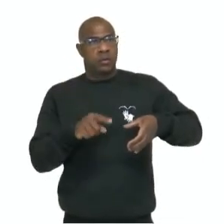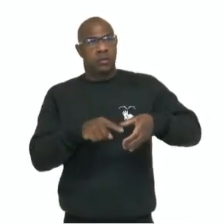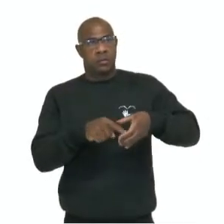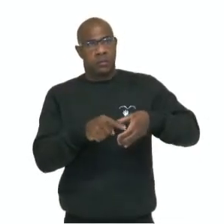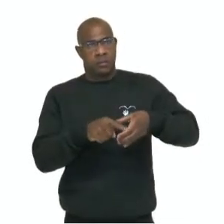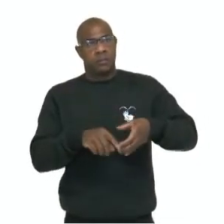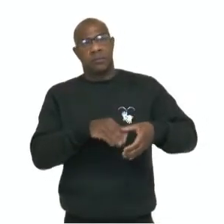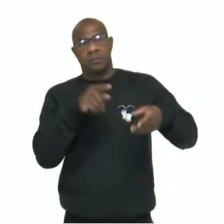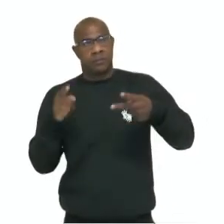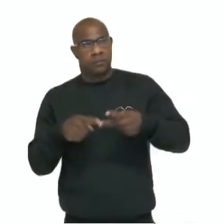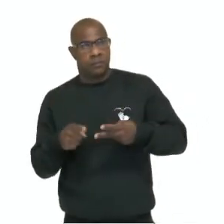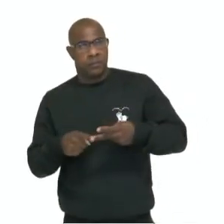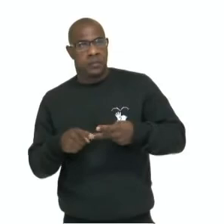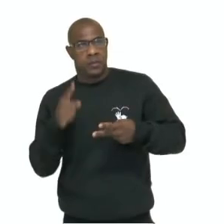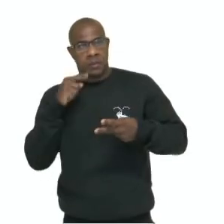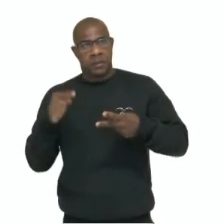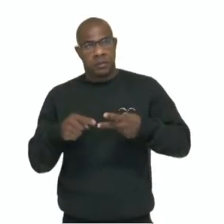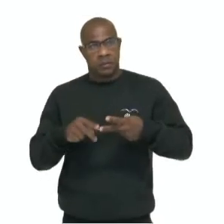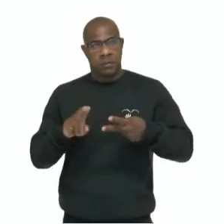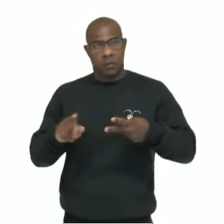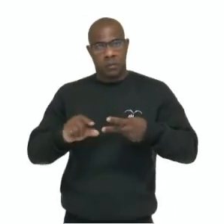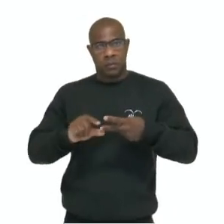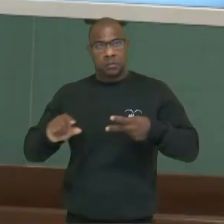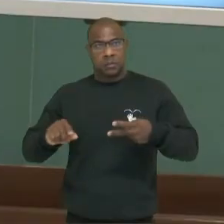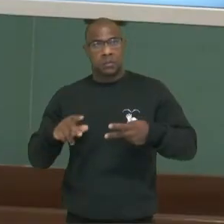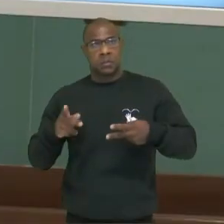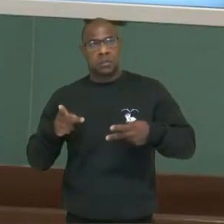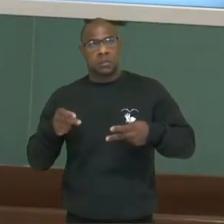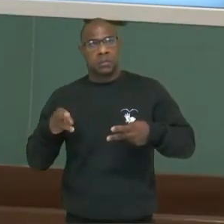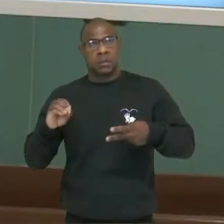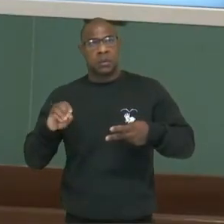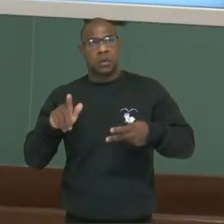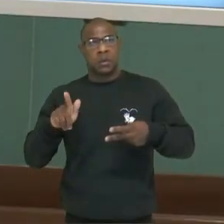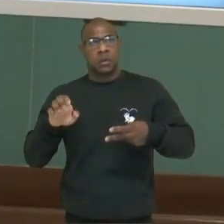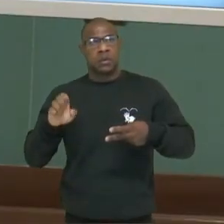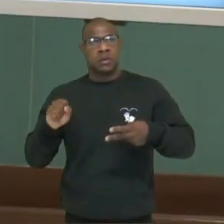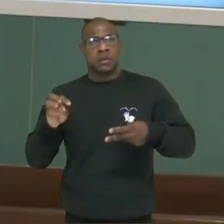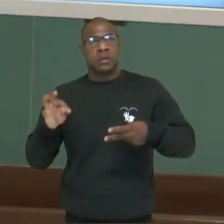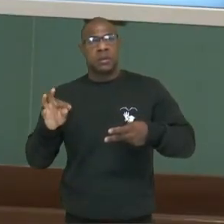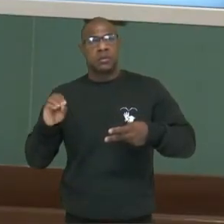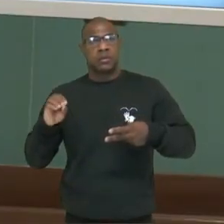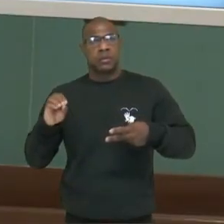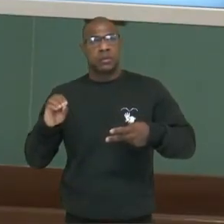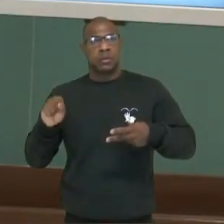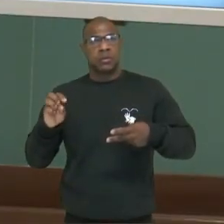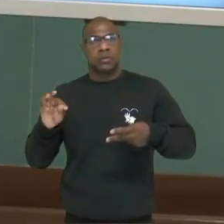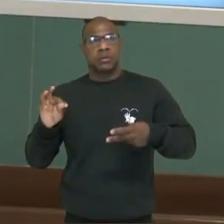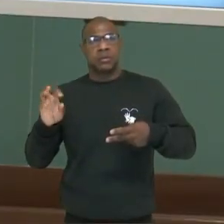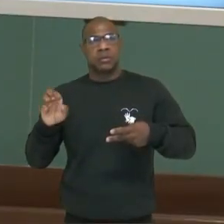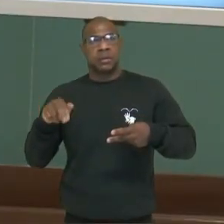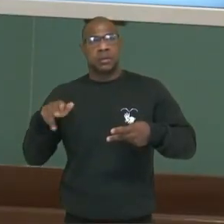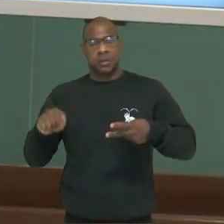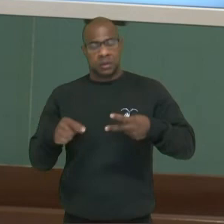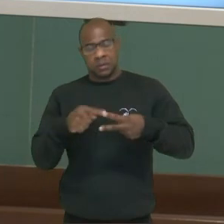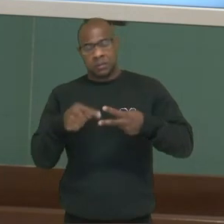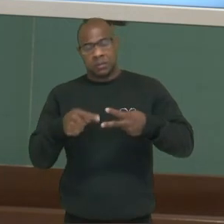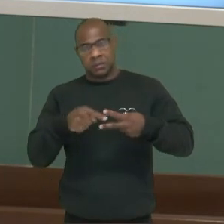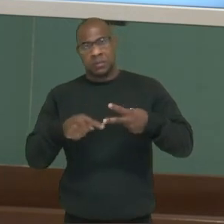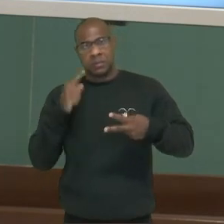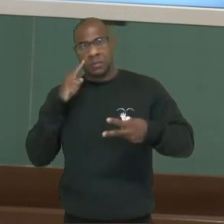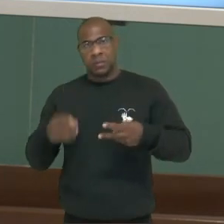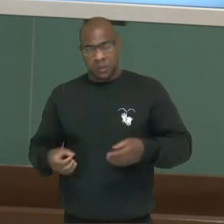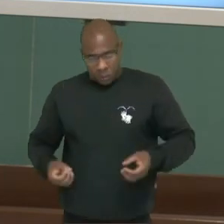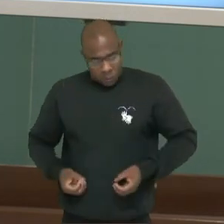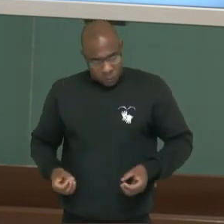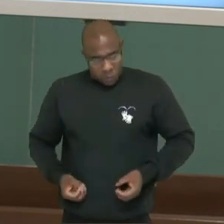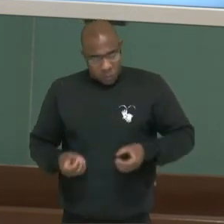manter esse endométrio. Onde que fica o endométrio mesmo? Olha, aqui ficam os ovários, eles vão produzir esses hormônios,